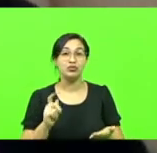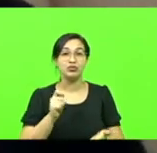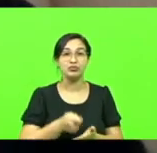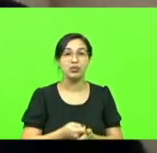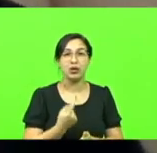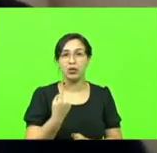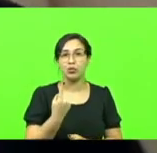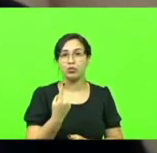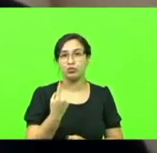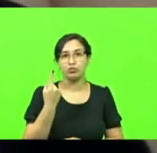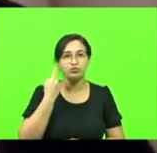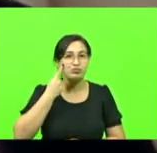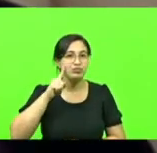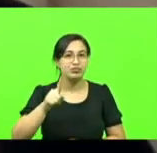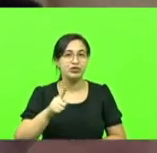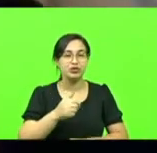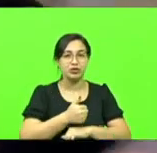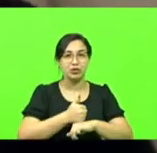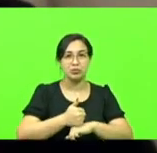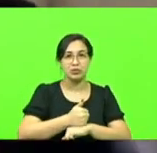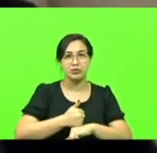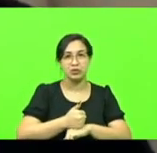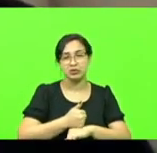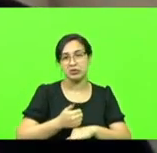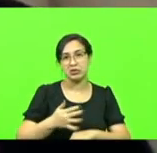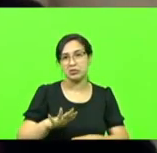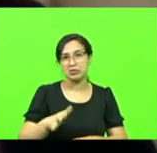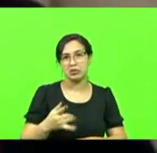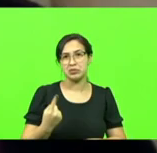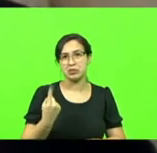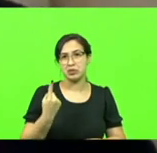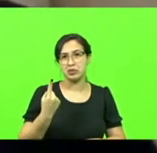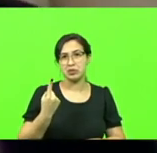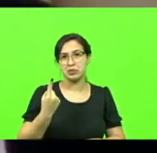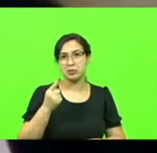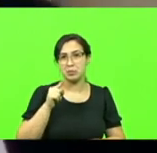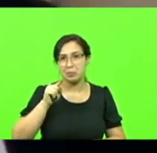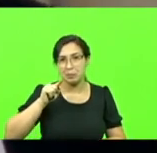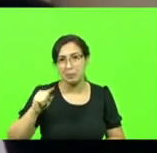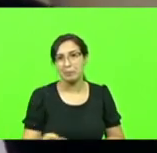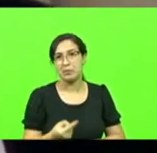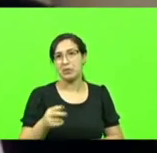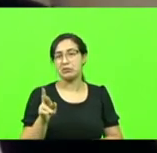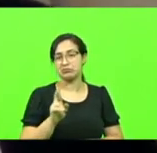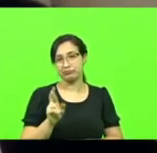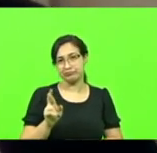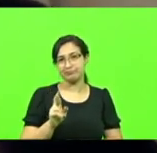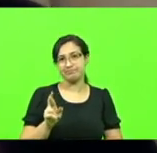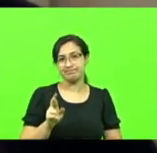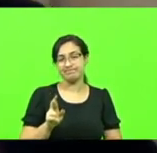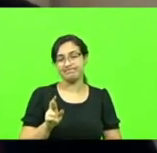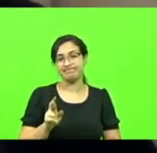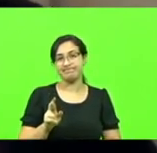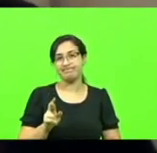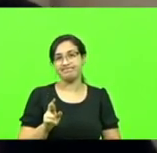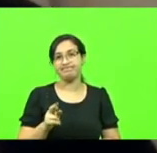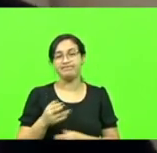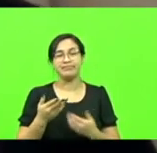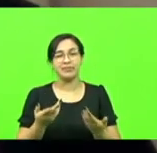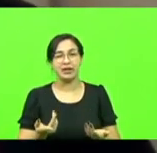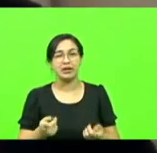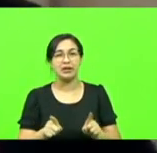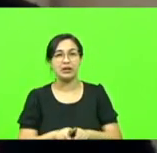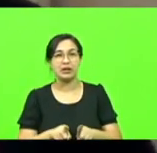trabalho de um profissional R$1.000, vou arredondar valores, né? R$1.000. um plano de saúde, esse mesmo profissional